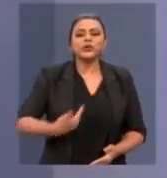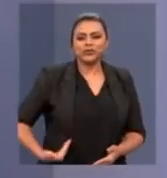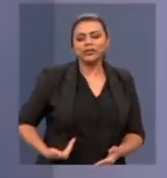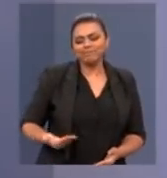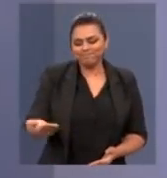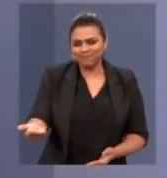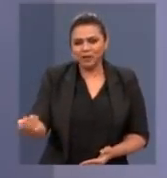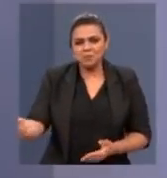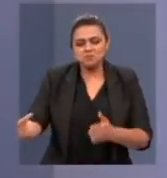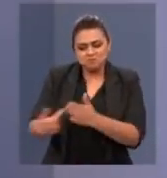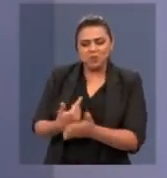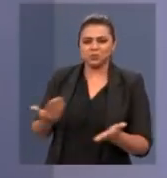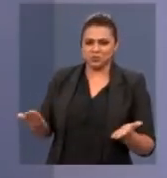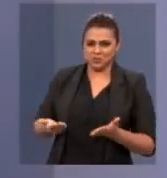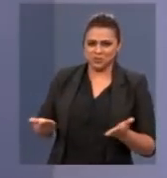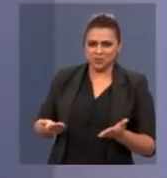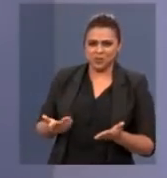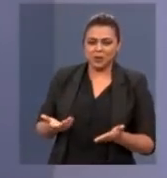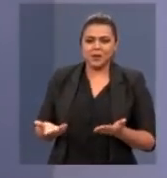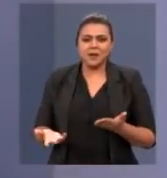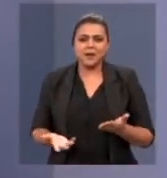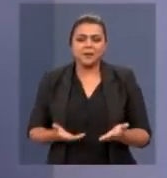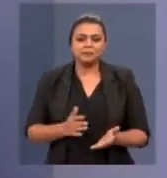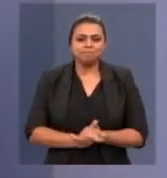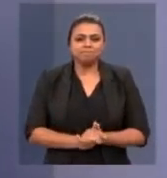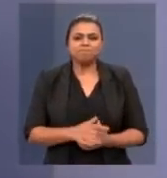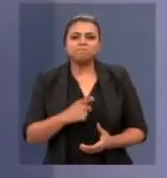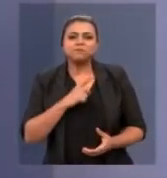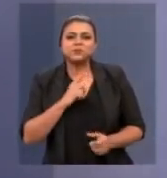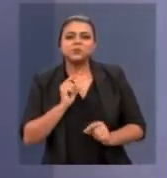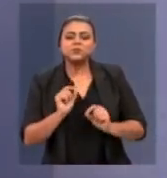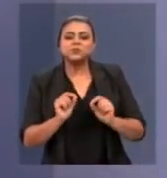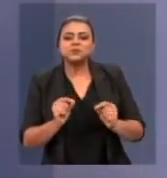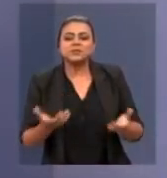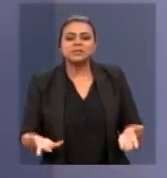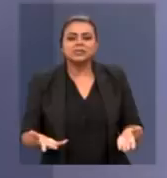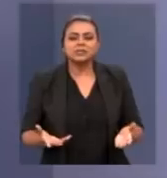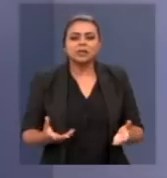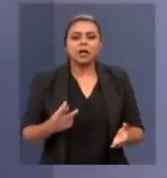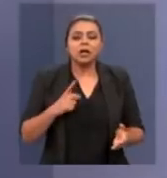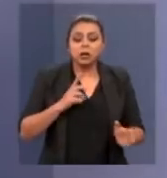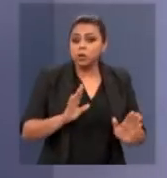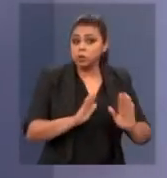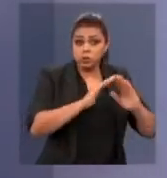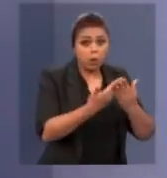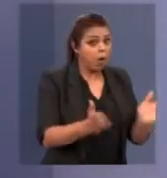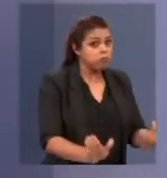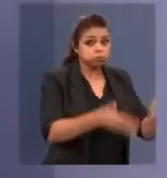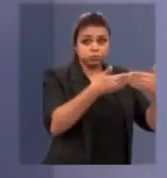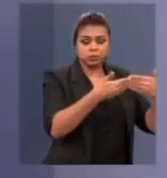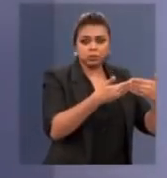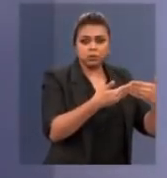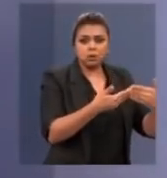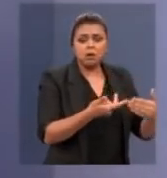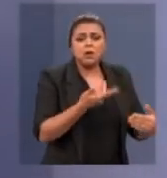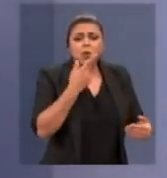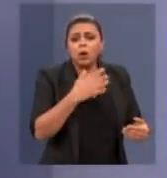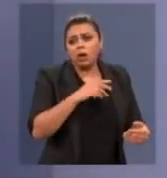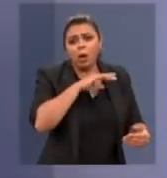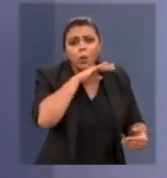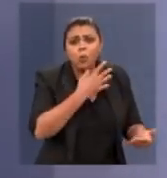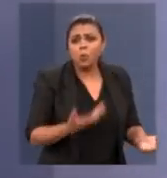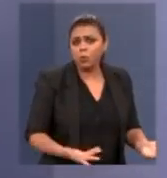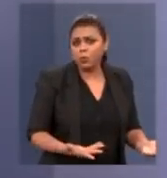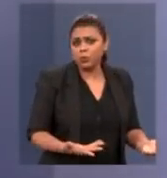é é nós tivemos o que o fechamento da escola que ele disse que é ruim nós tivemos o